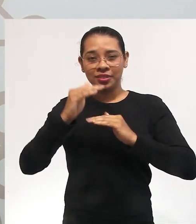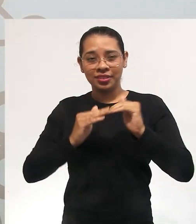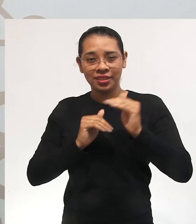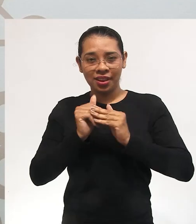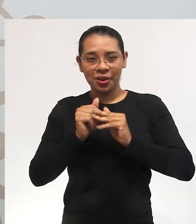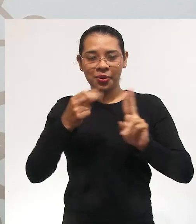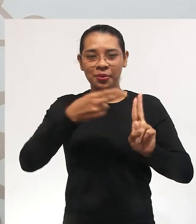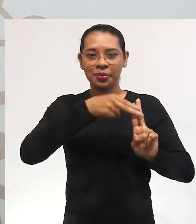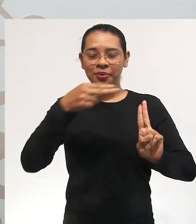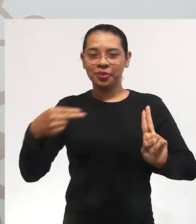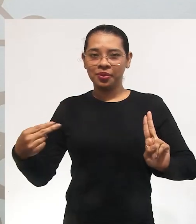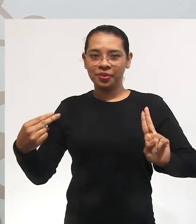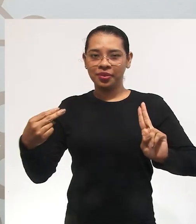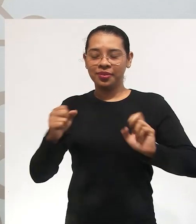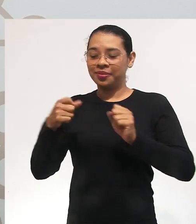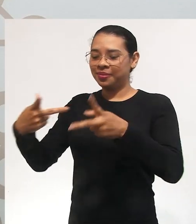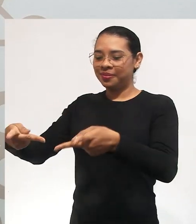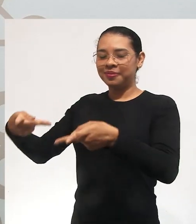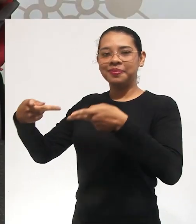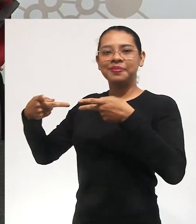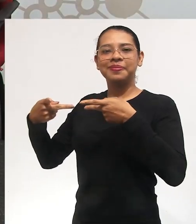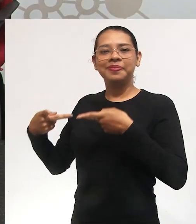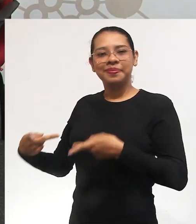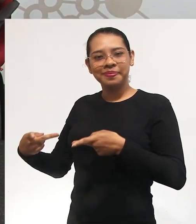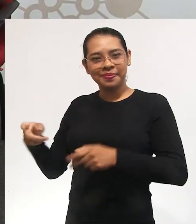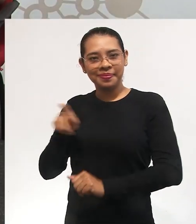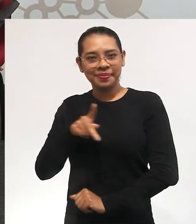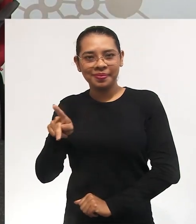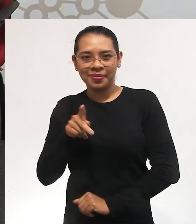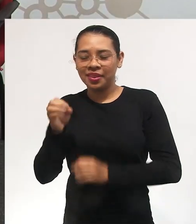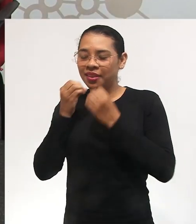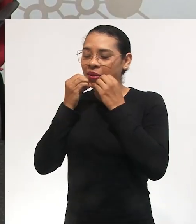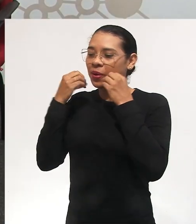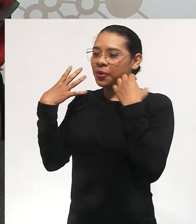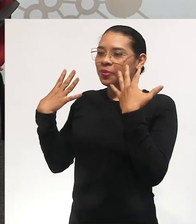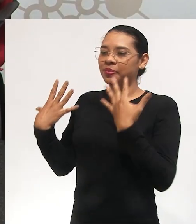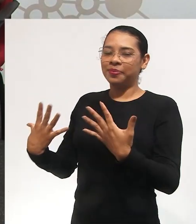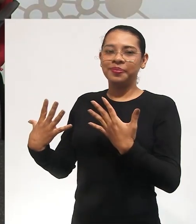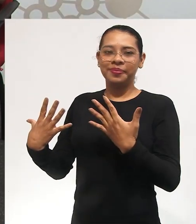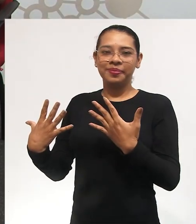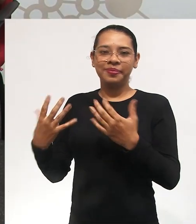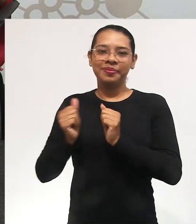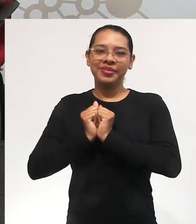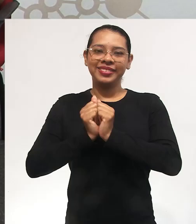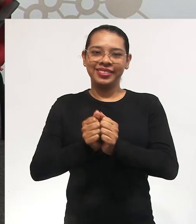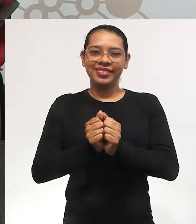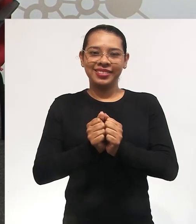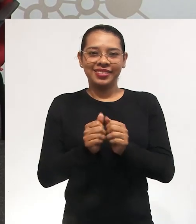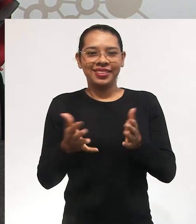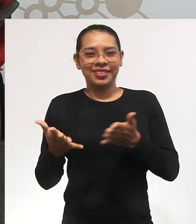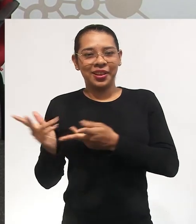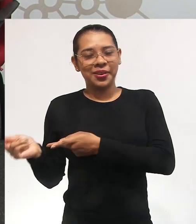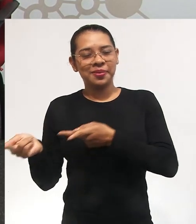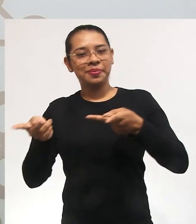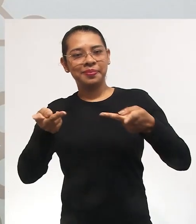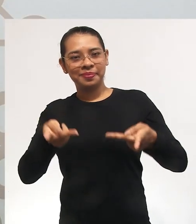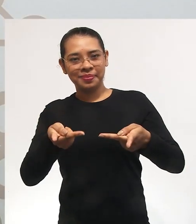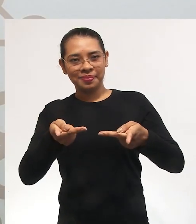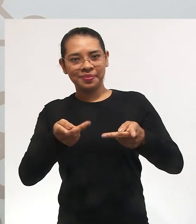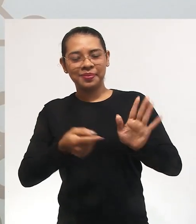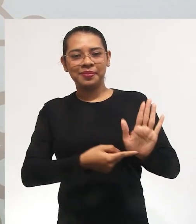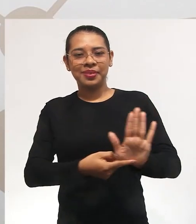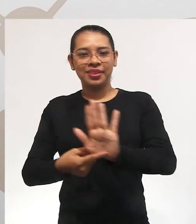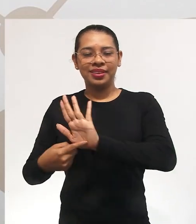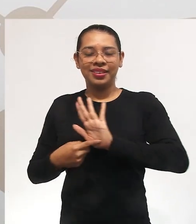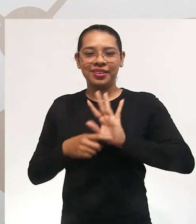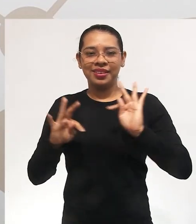quero, então, desejar as boas-vindas, Francelena. Obrigada. É um prazer tê-la conosco e pode se apresentar aí para os nossos